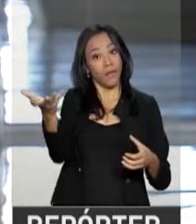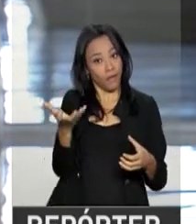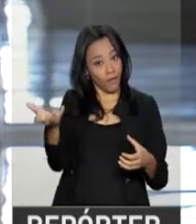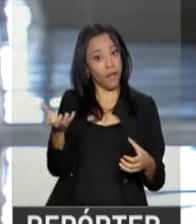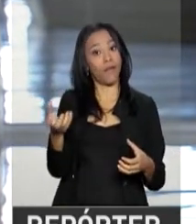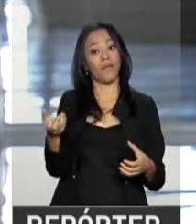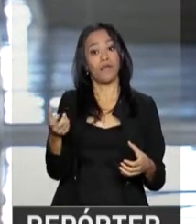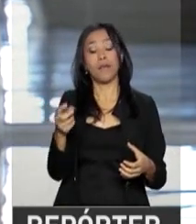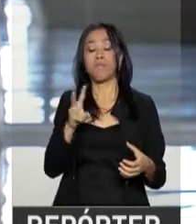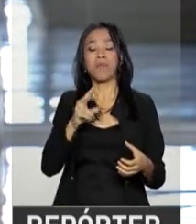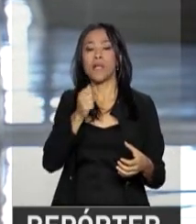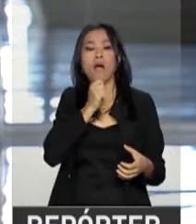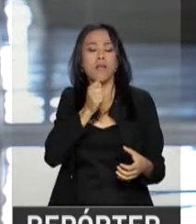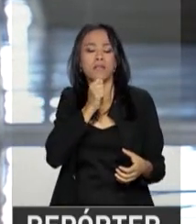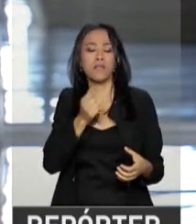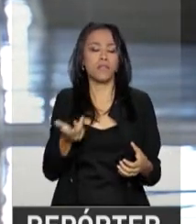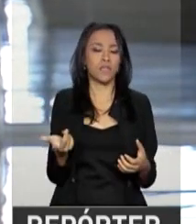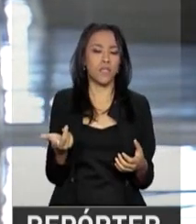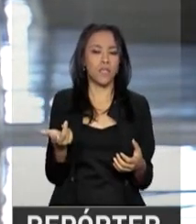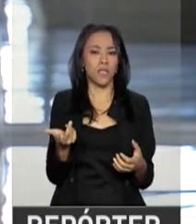só não quis dizer ainda,